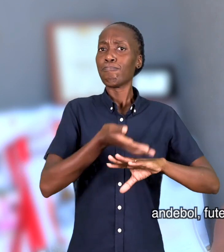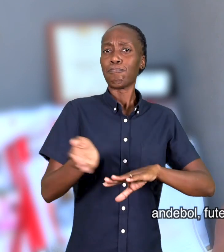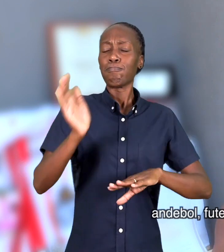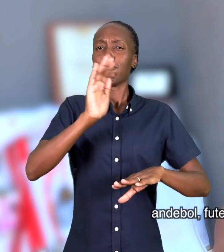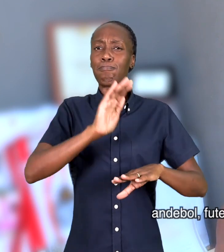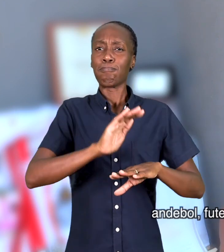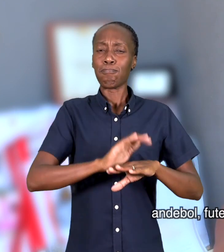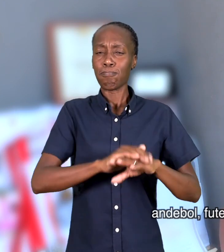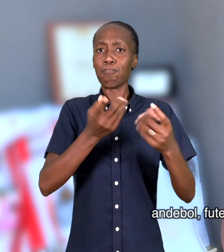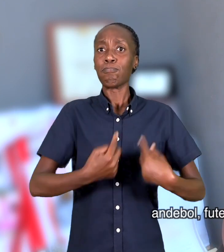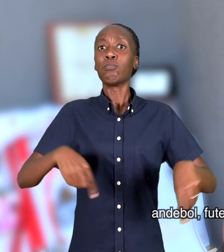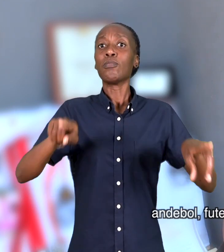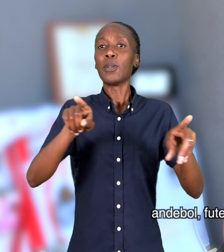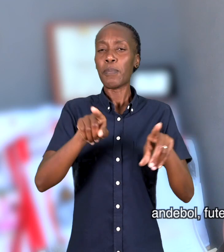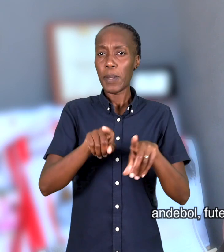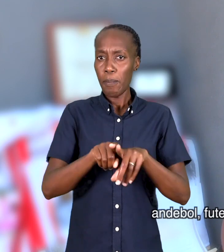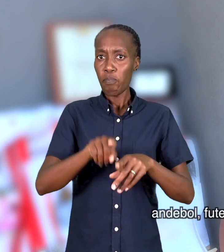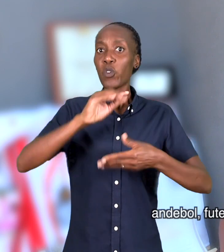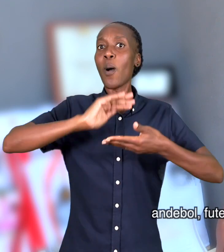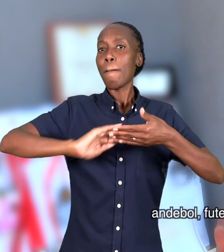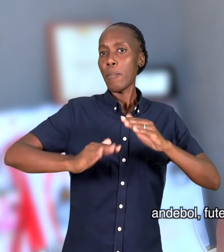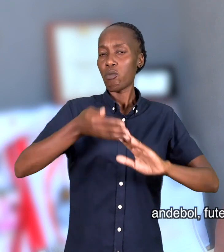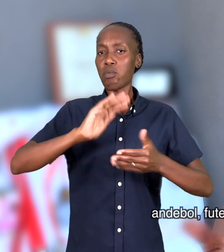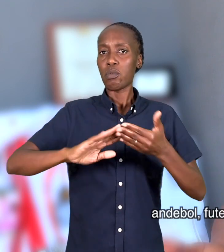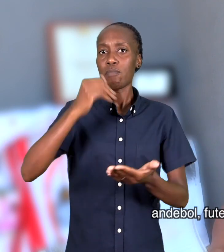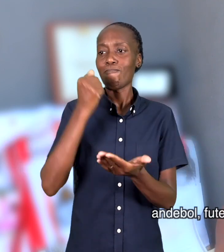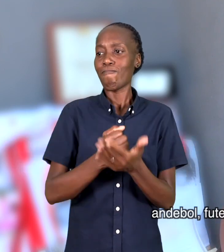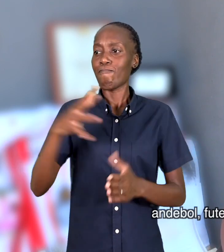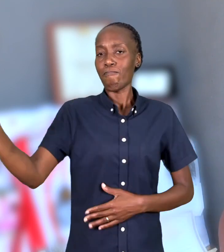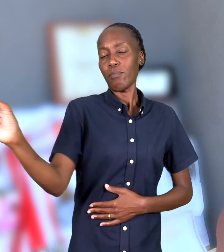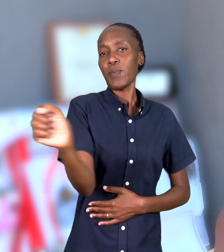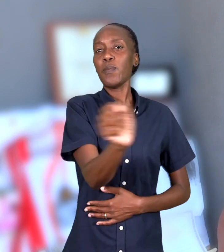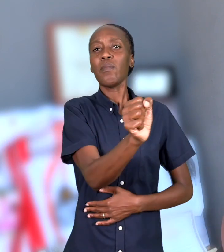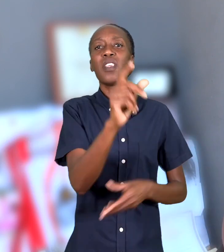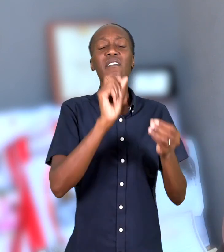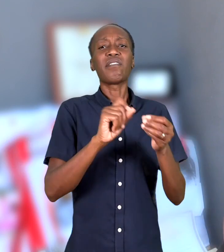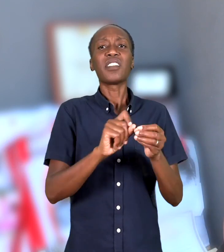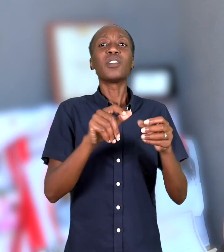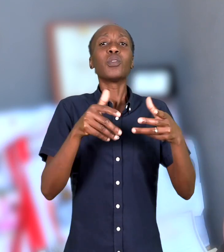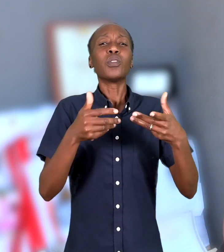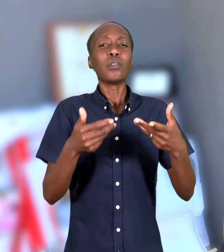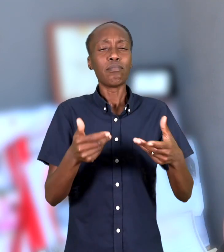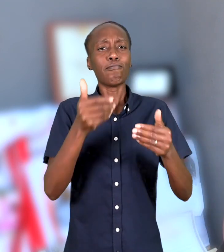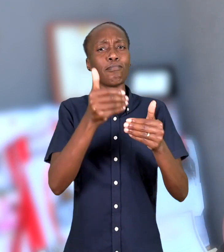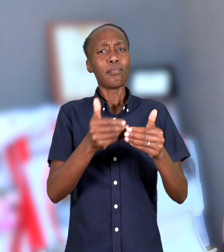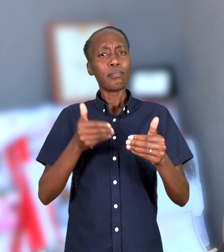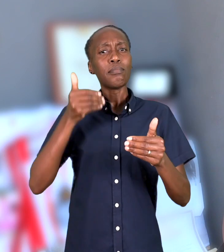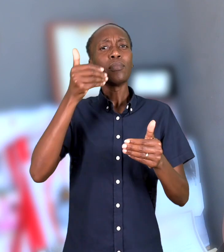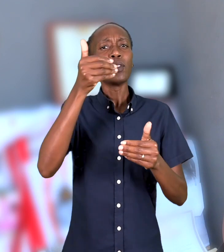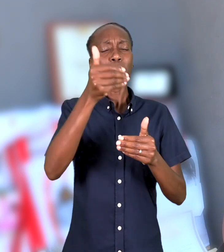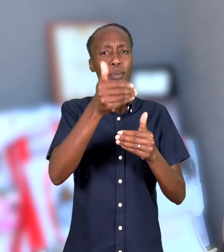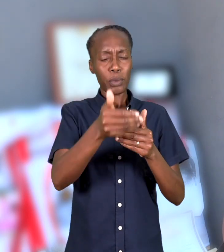na ginástica em si. Nós subíamos nos altares, saltávamos os altares e isso